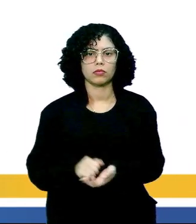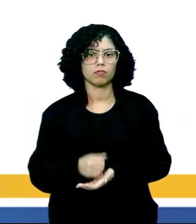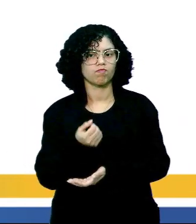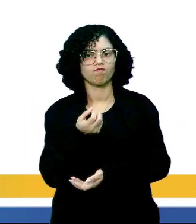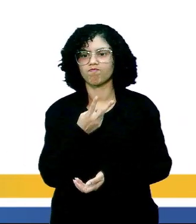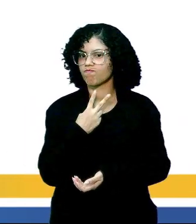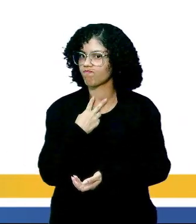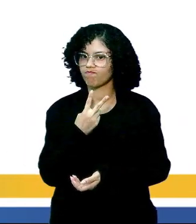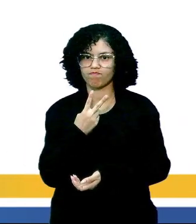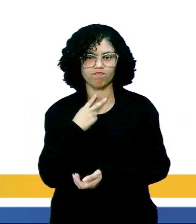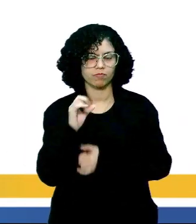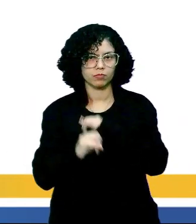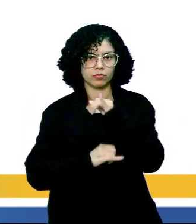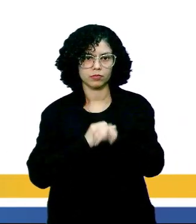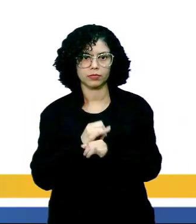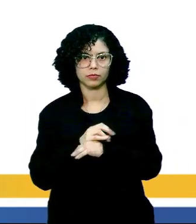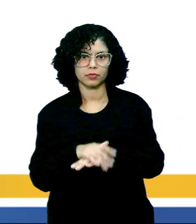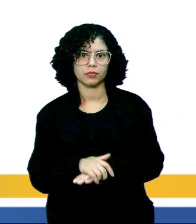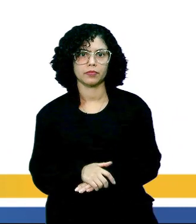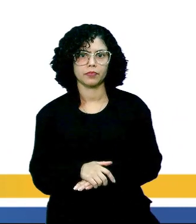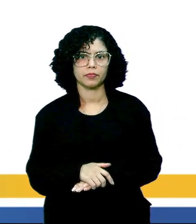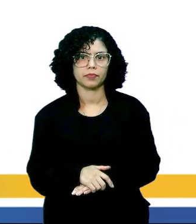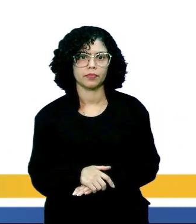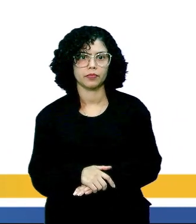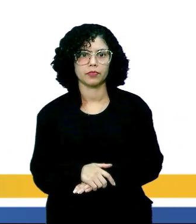conteúdos inadequados na internet.